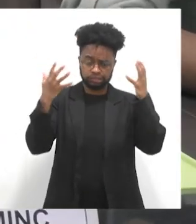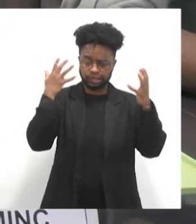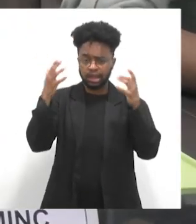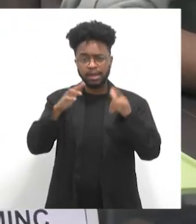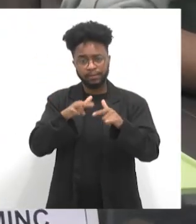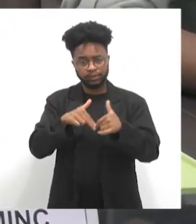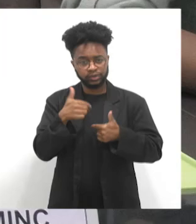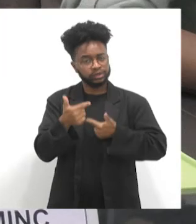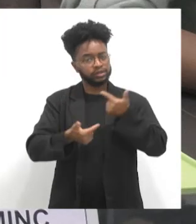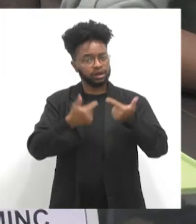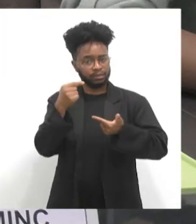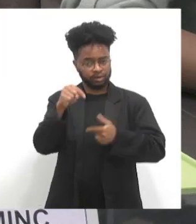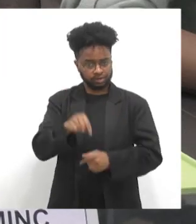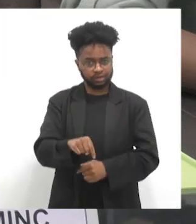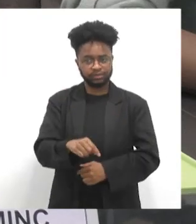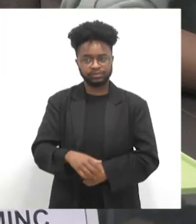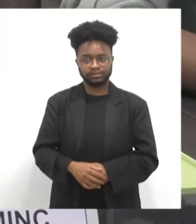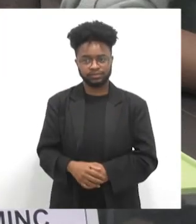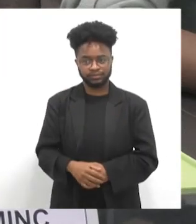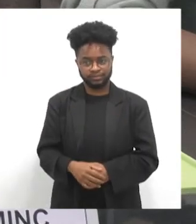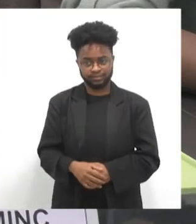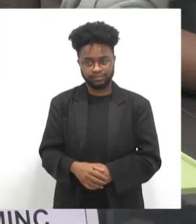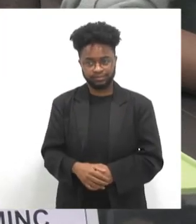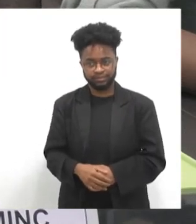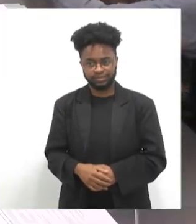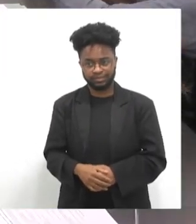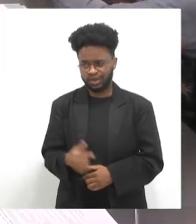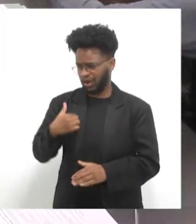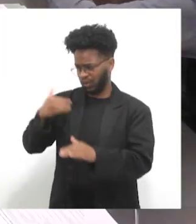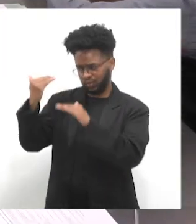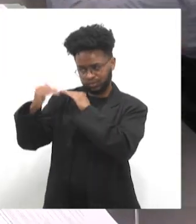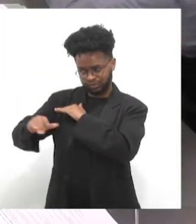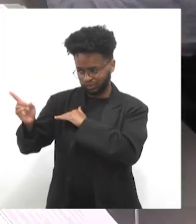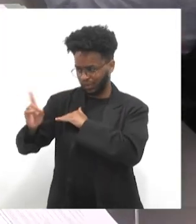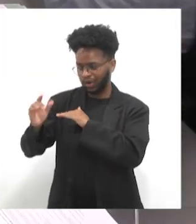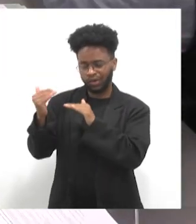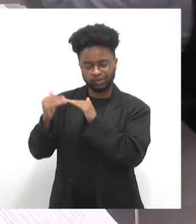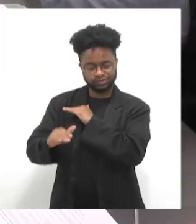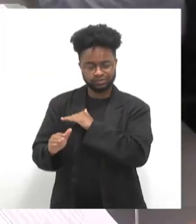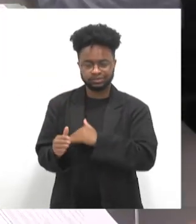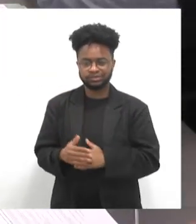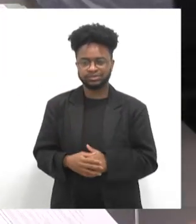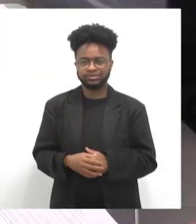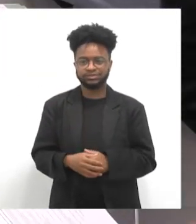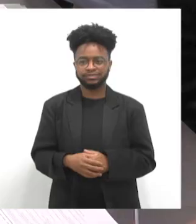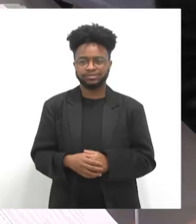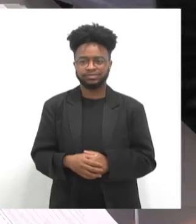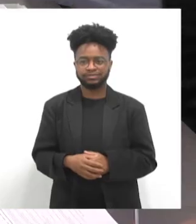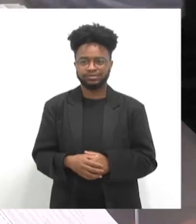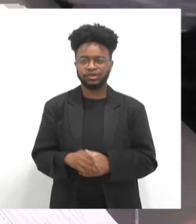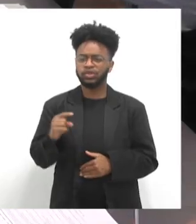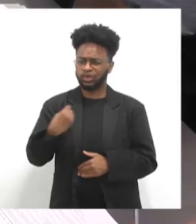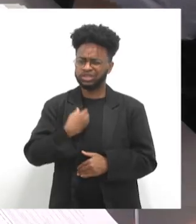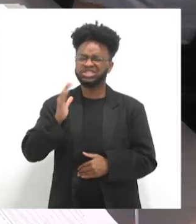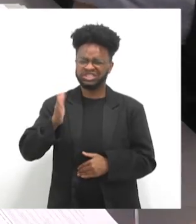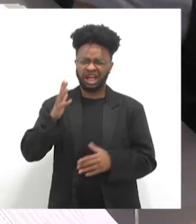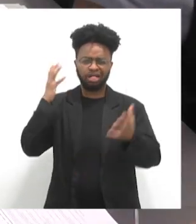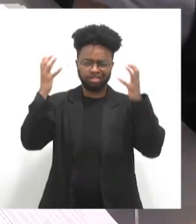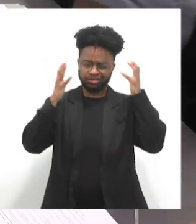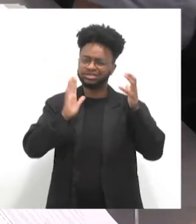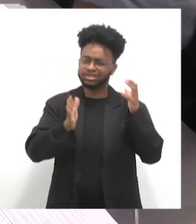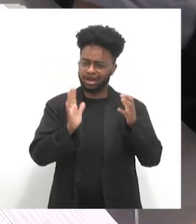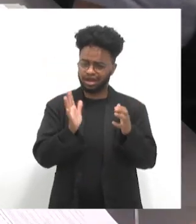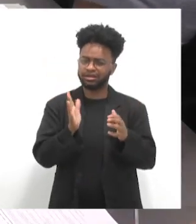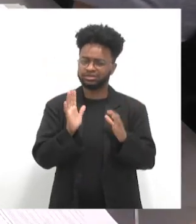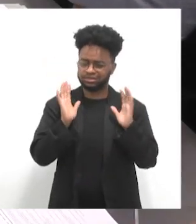nossa atividade aqui. Não, então, não, a humanização eu da discordo, saúde mental... eu discordo. Eu disse que a gente estaria Nós já legislando em somos- causa... já